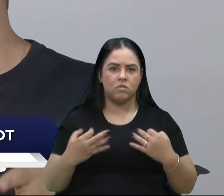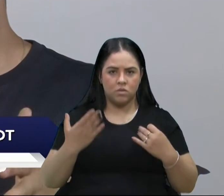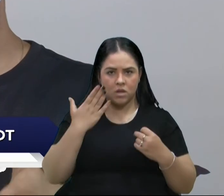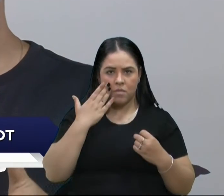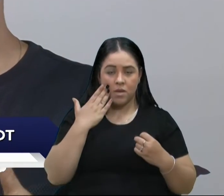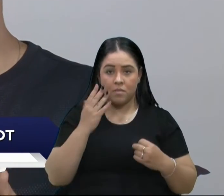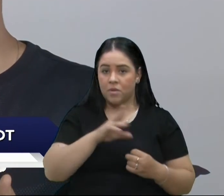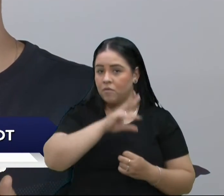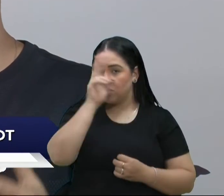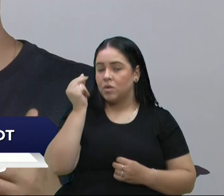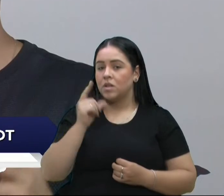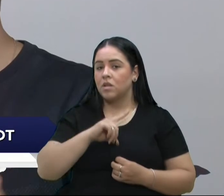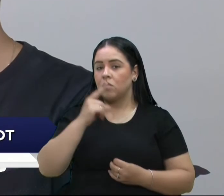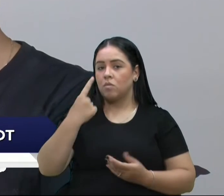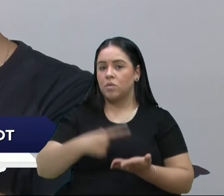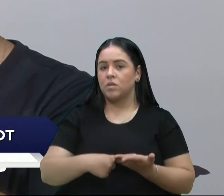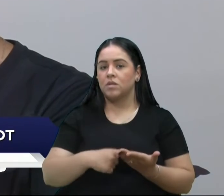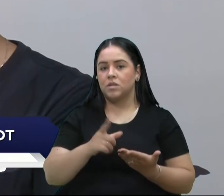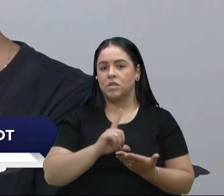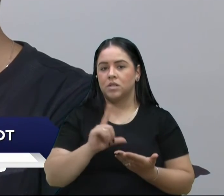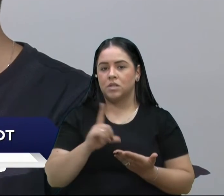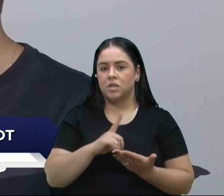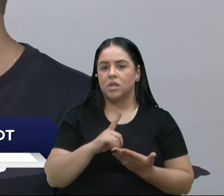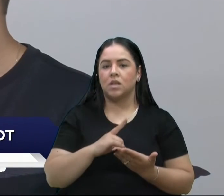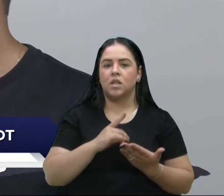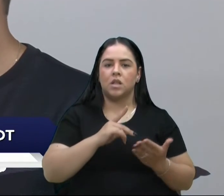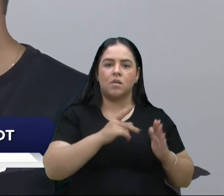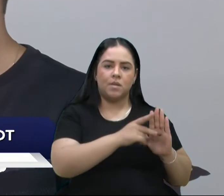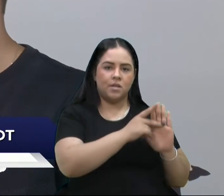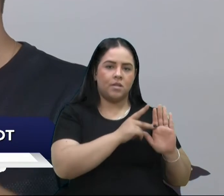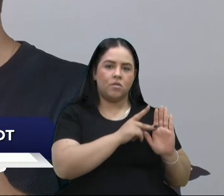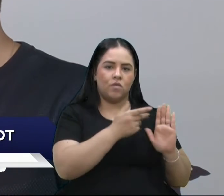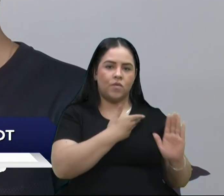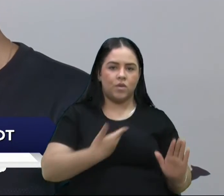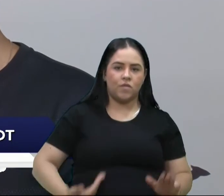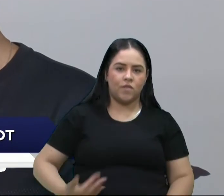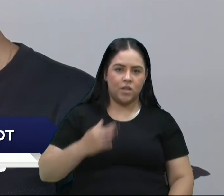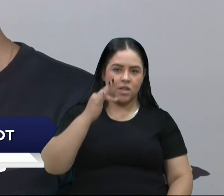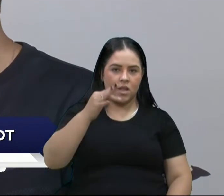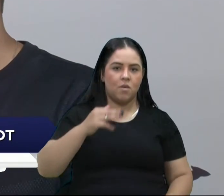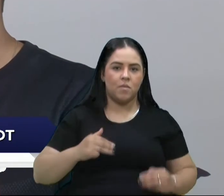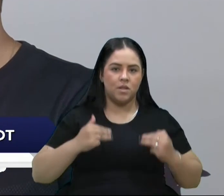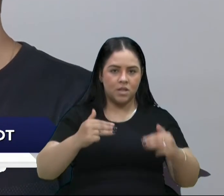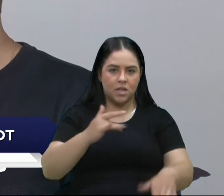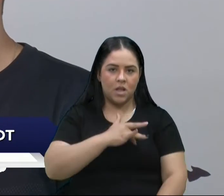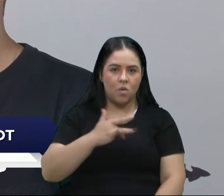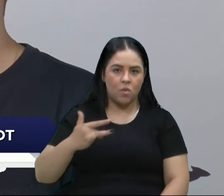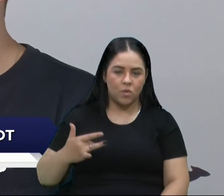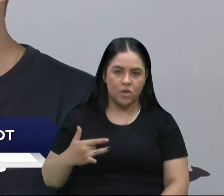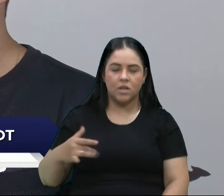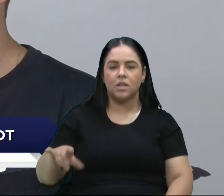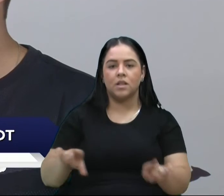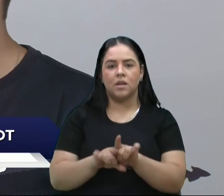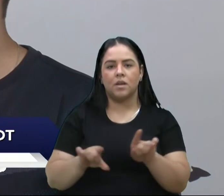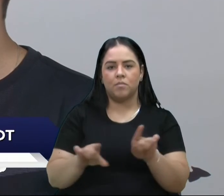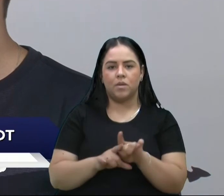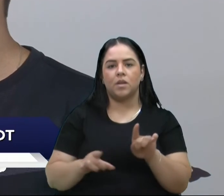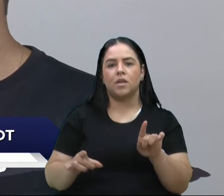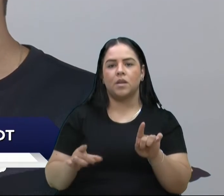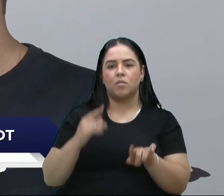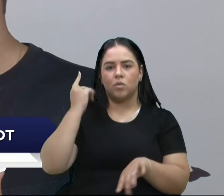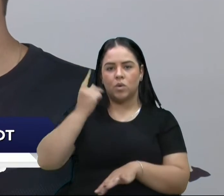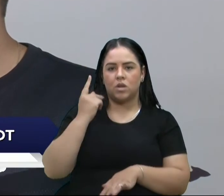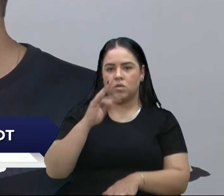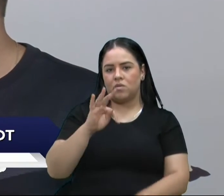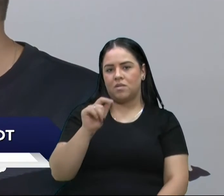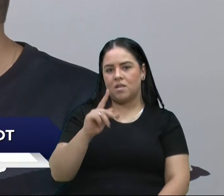A prefeitura se comprometeu de pegar pareceres do governo federal, do Ministério da Saúde, do governo do estado e também do procurador do município,